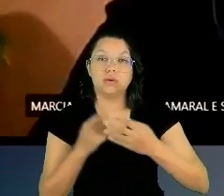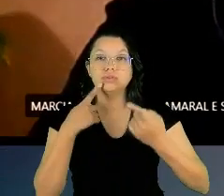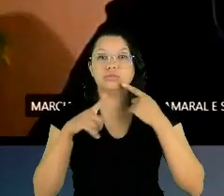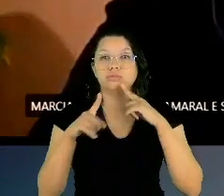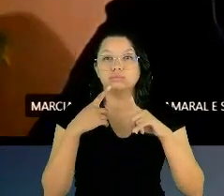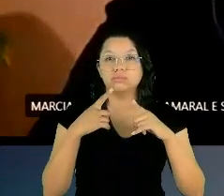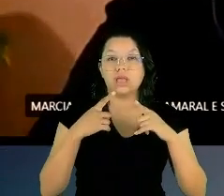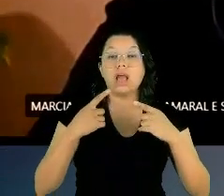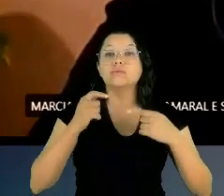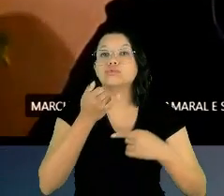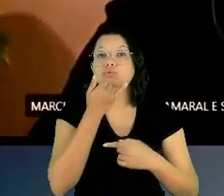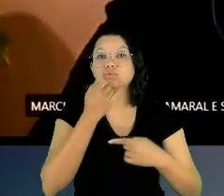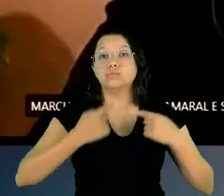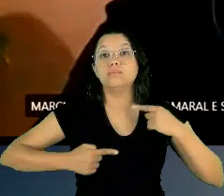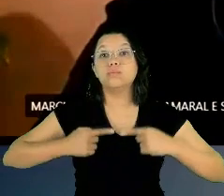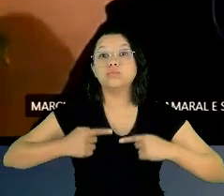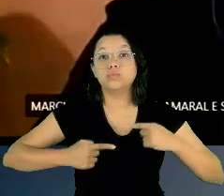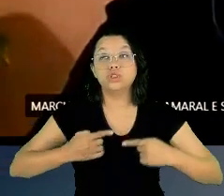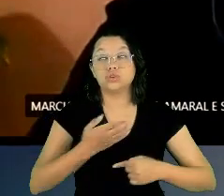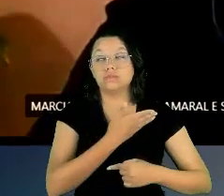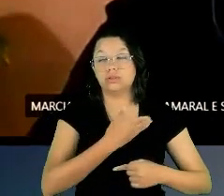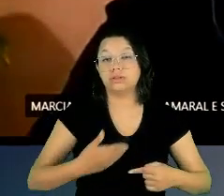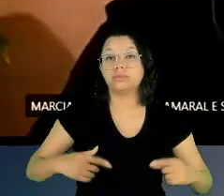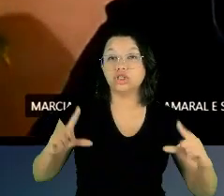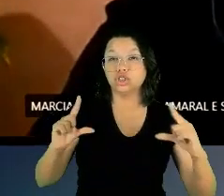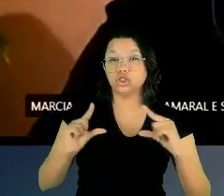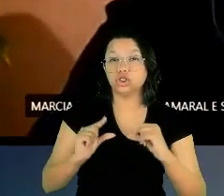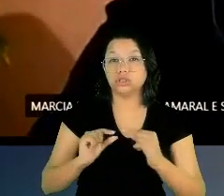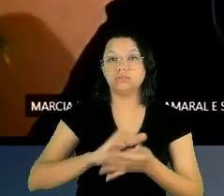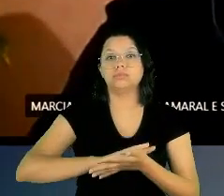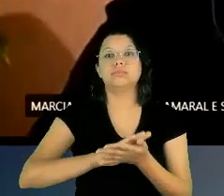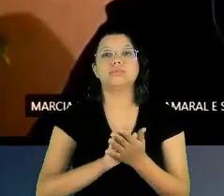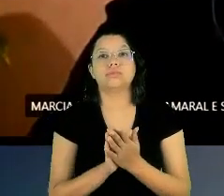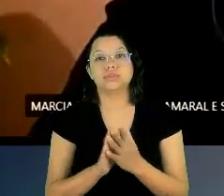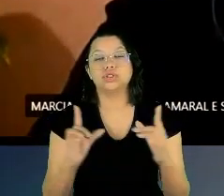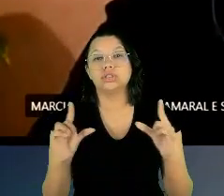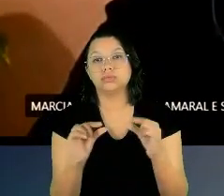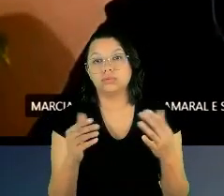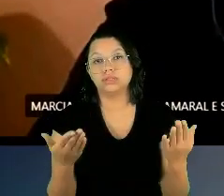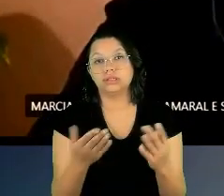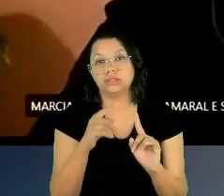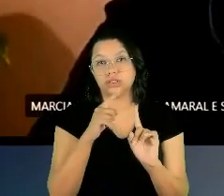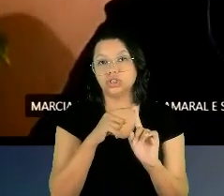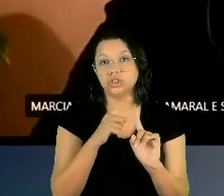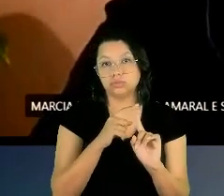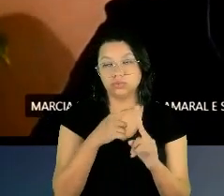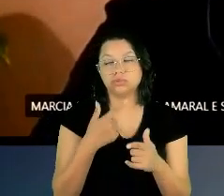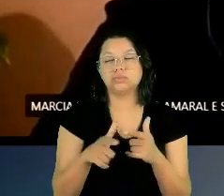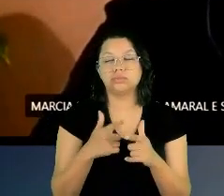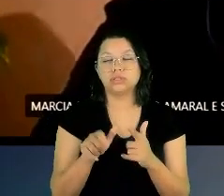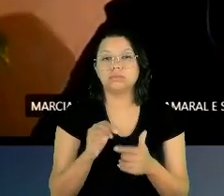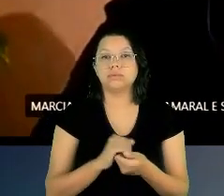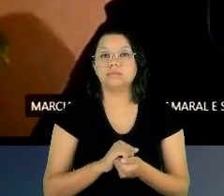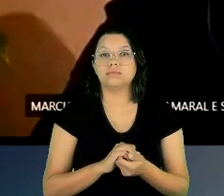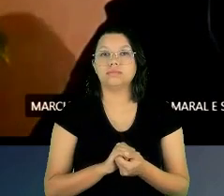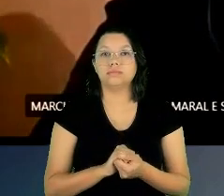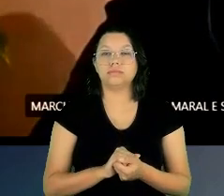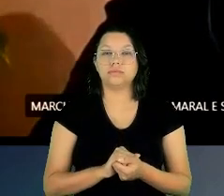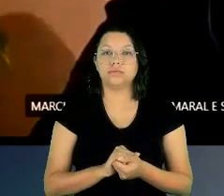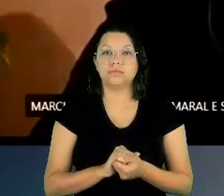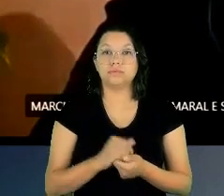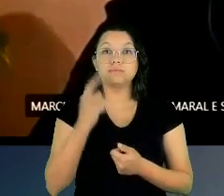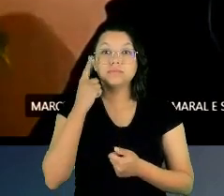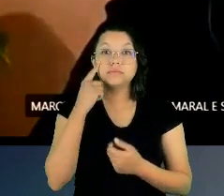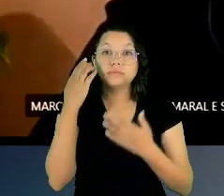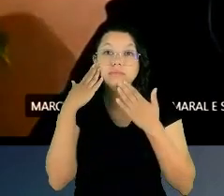das instituições e políticas governamentais para reduzir o preconceito e reduzir esse tipo de